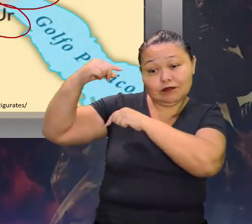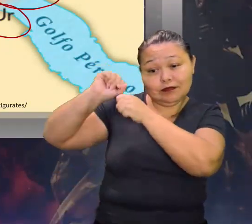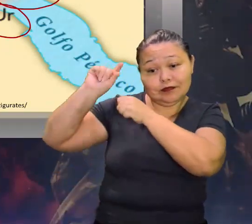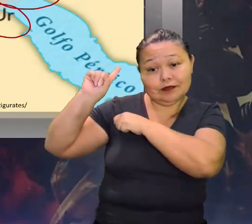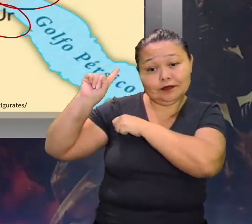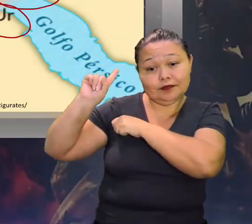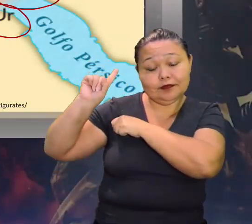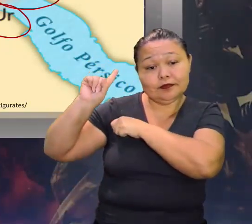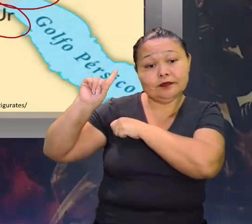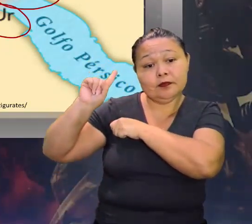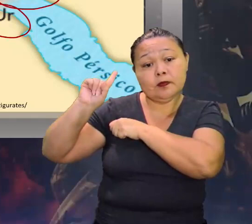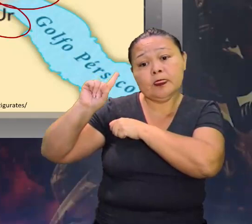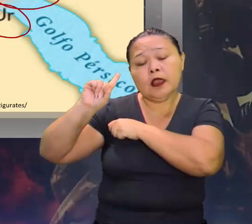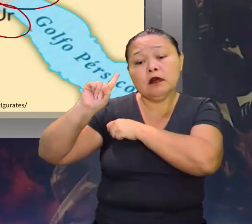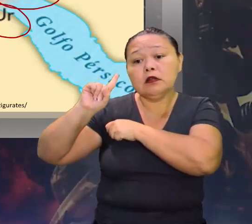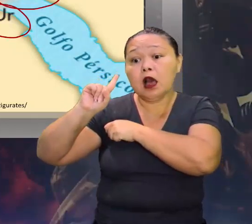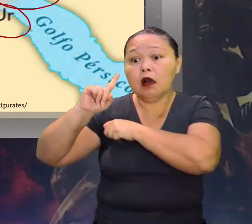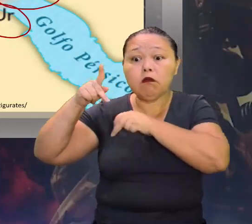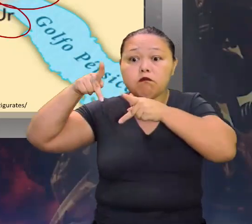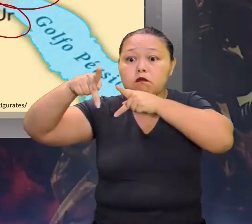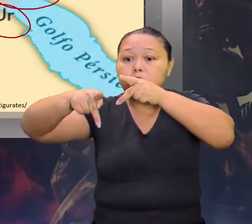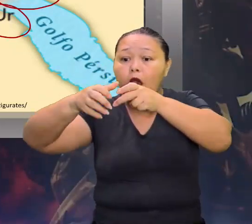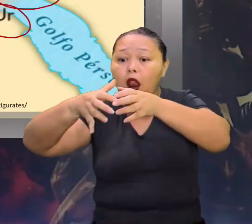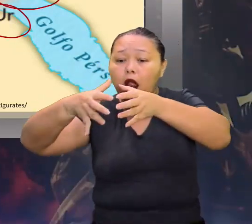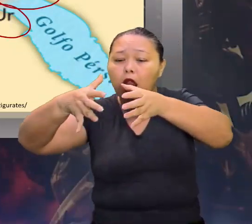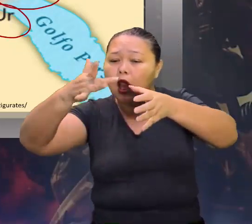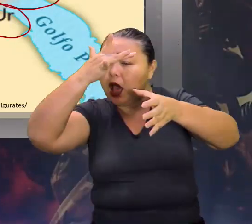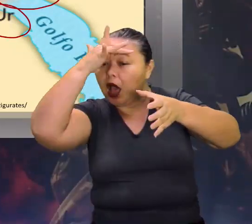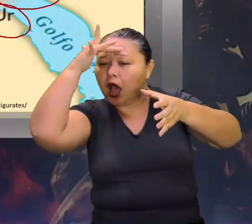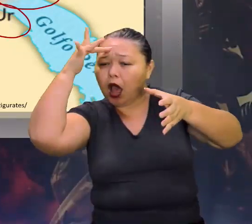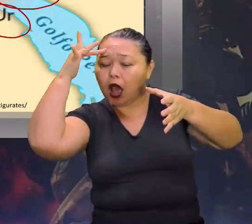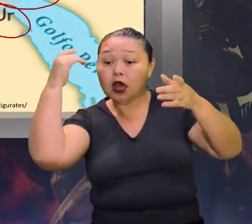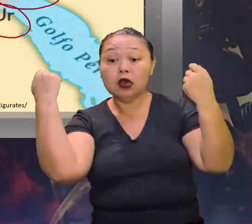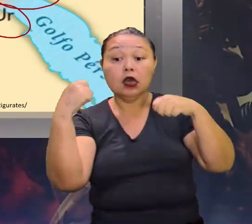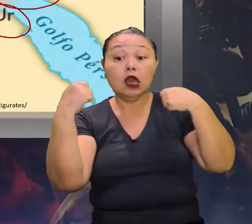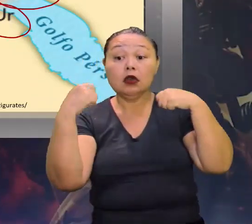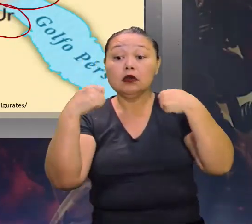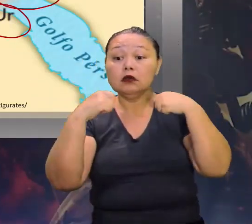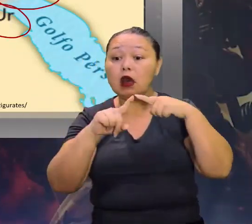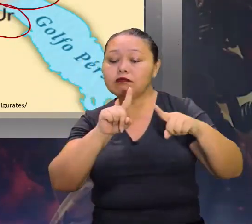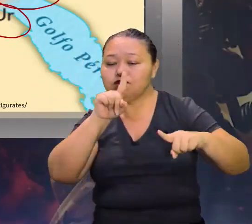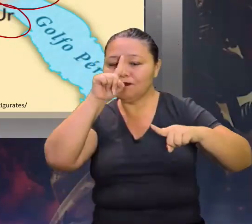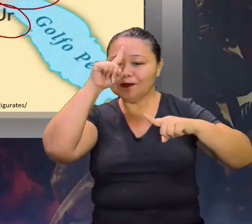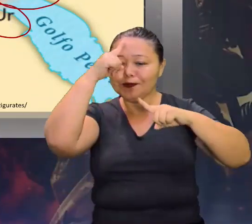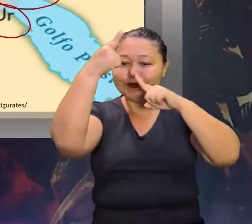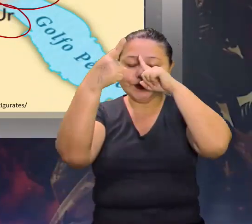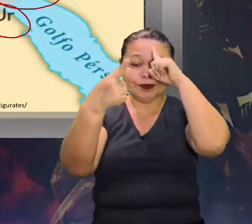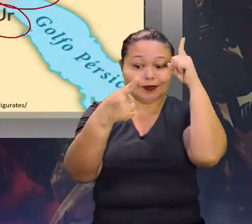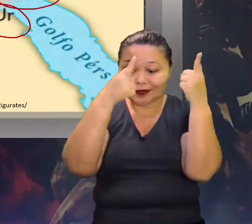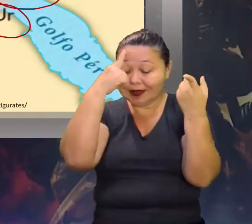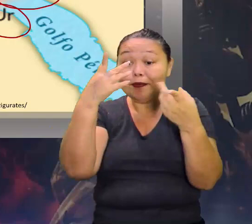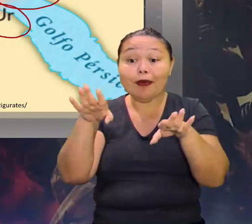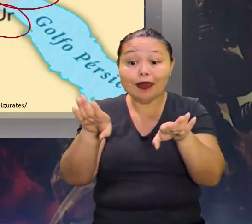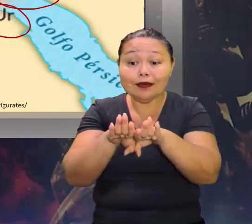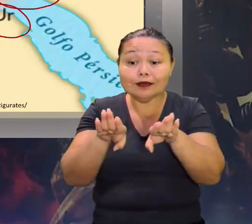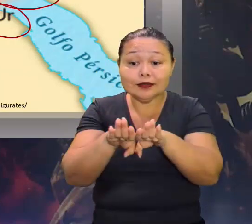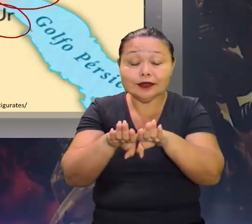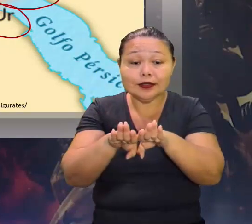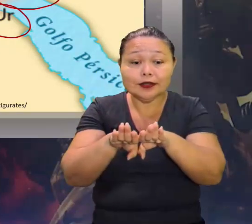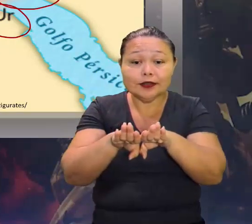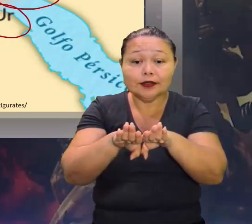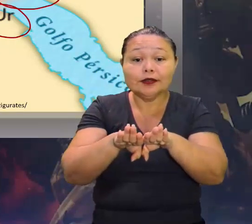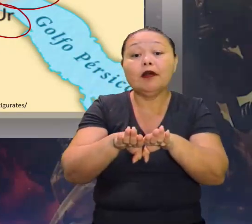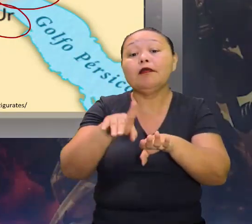E olha, por ser tão populosa, tinha necessidade de ter invenções também. Por isso que